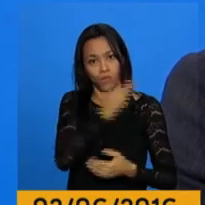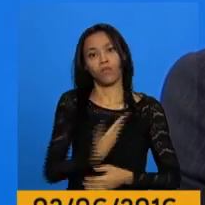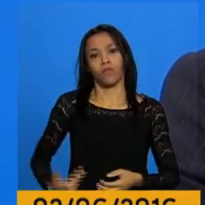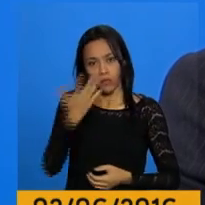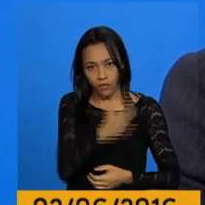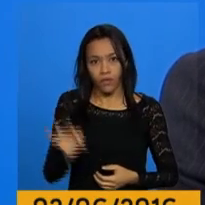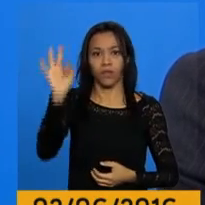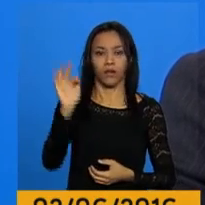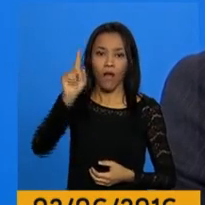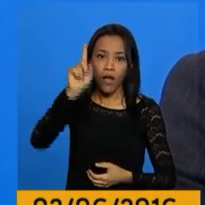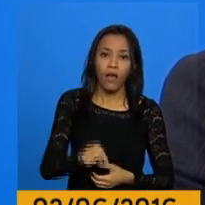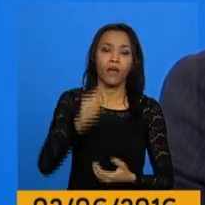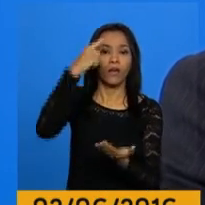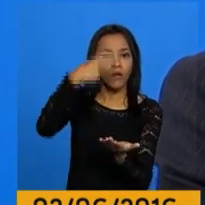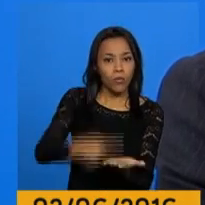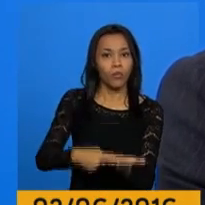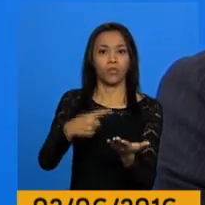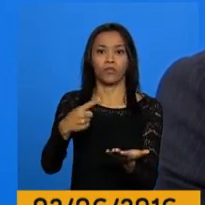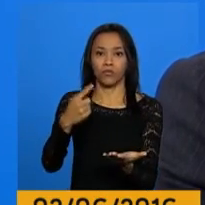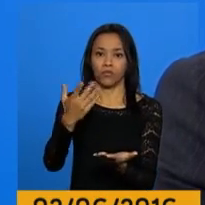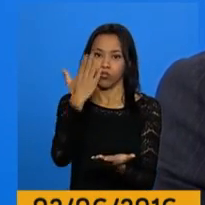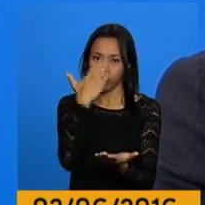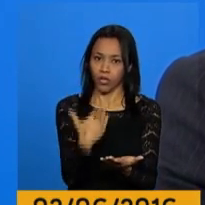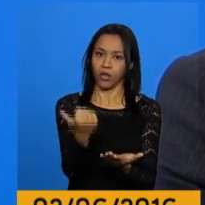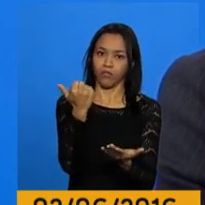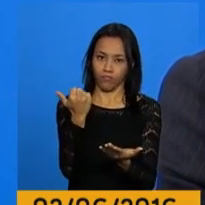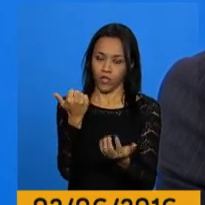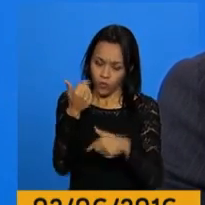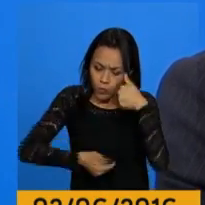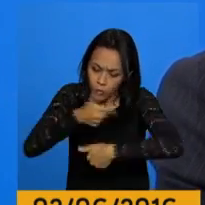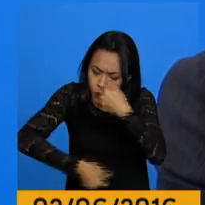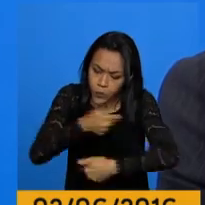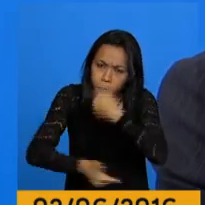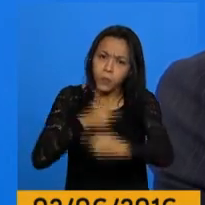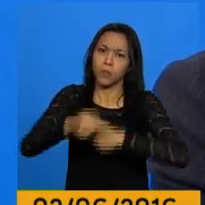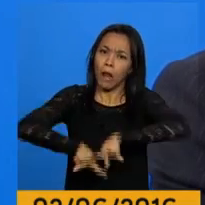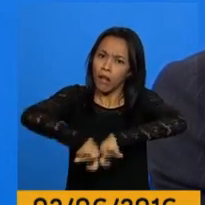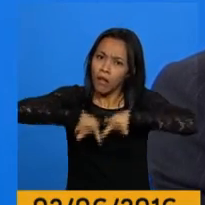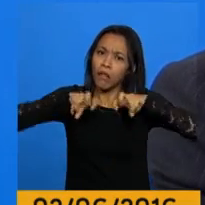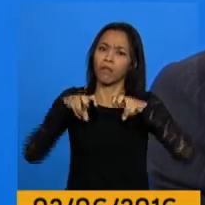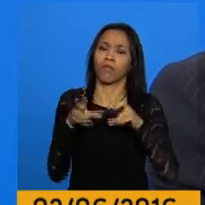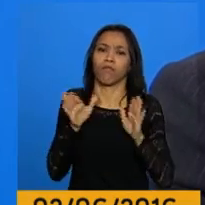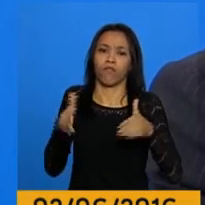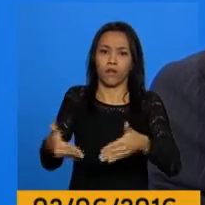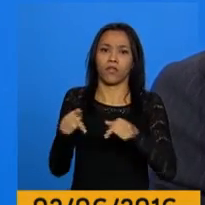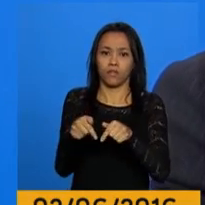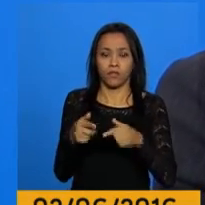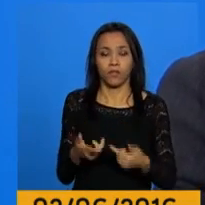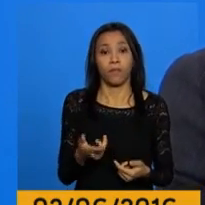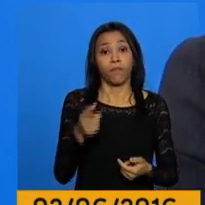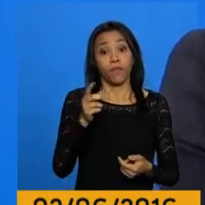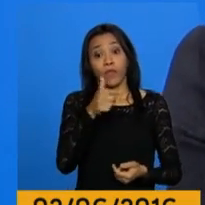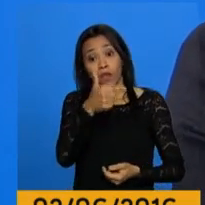Então, essa é a tarefa a qual já me dedicarei esta tarde, os parâmetros dessa outra perspectiva. São